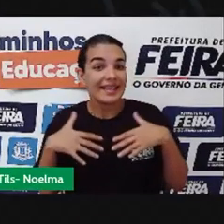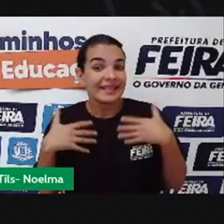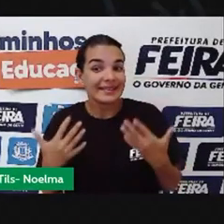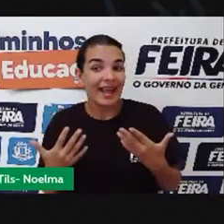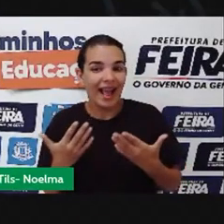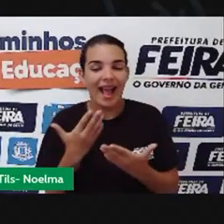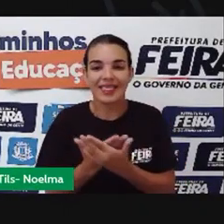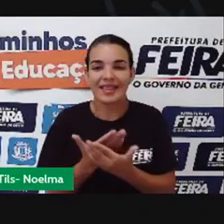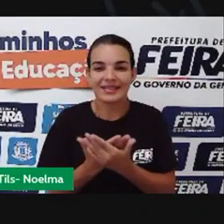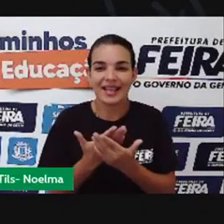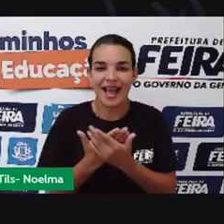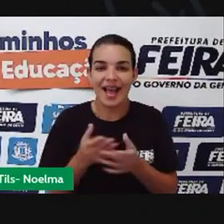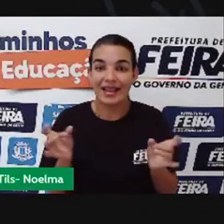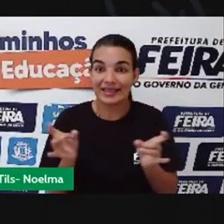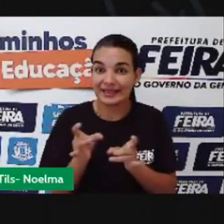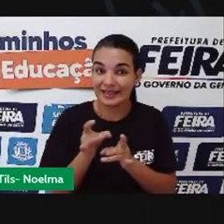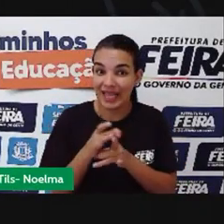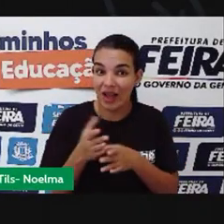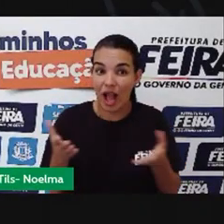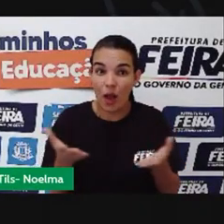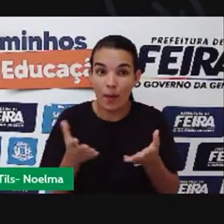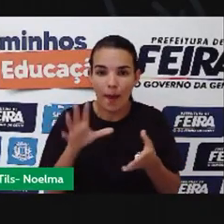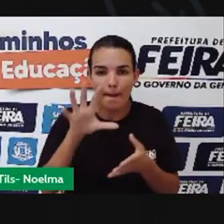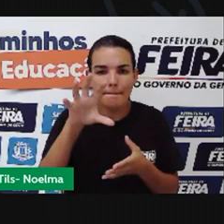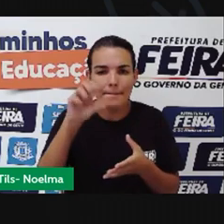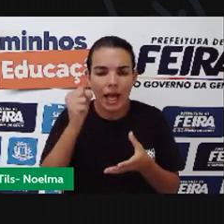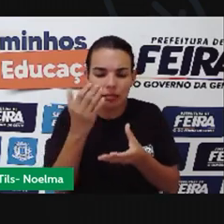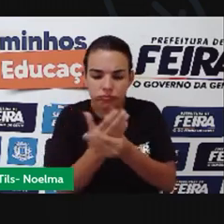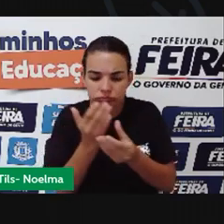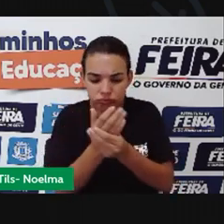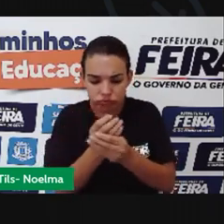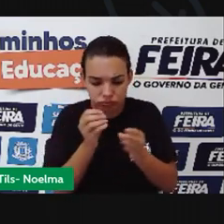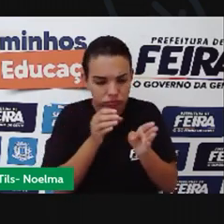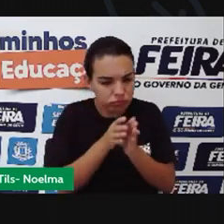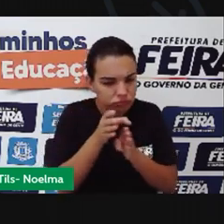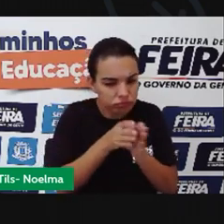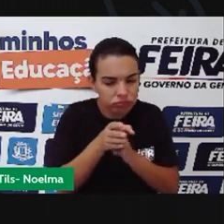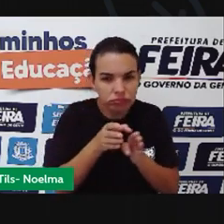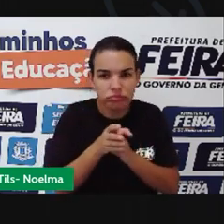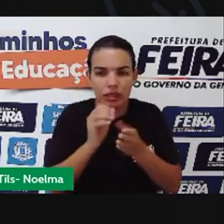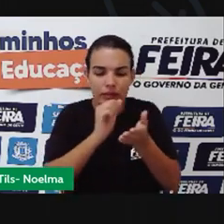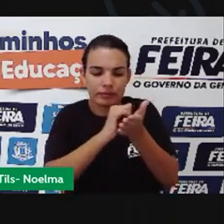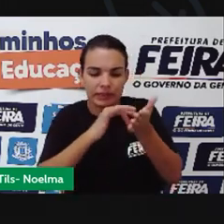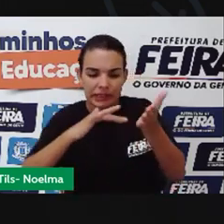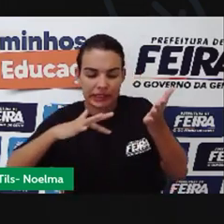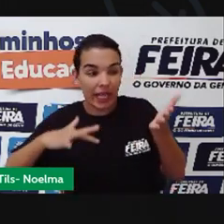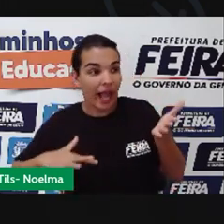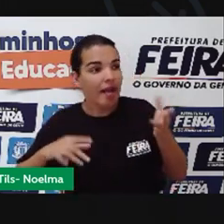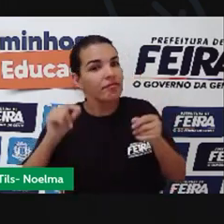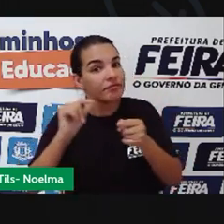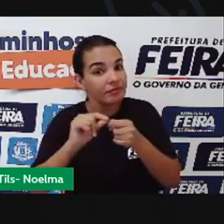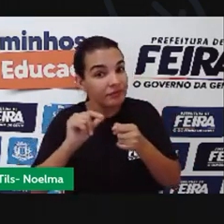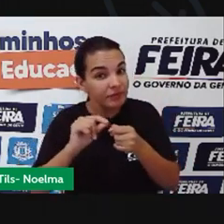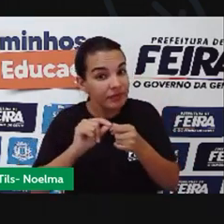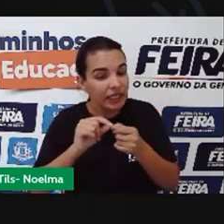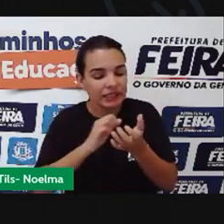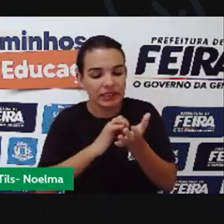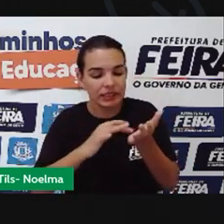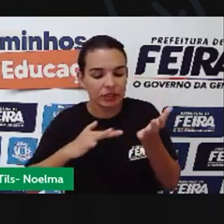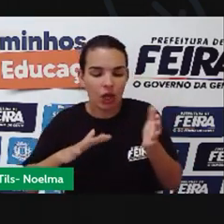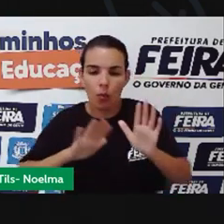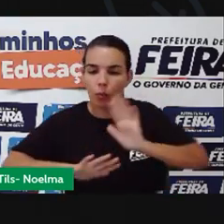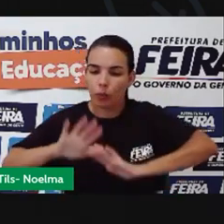A nossa aula ela vai se encerrando por aqui. Pegue lá o bloco de atividade de vocês. Realizem essas atividades com